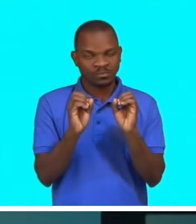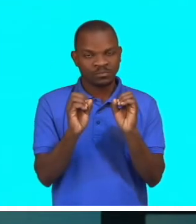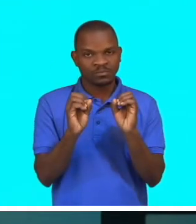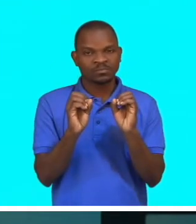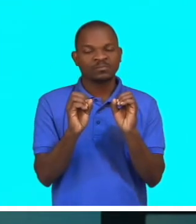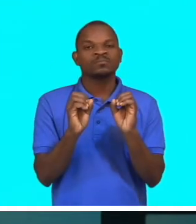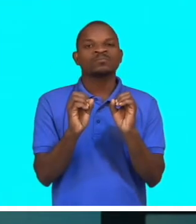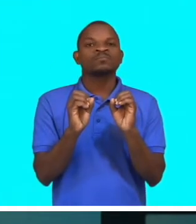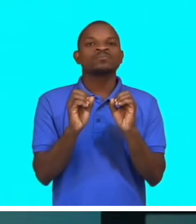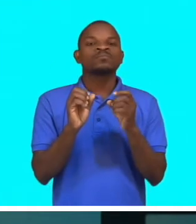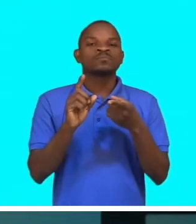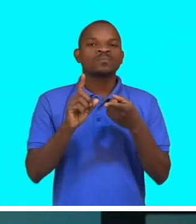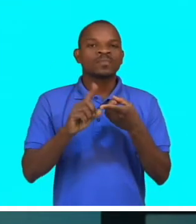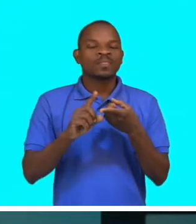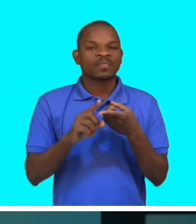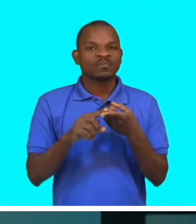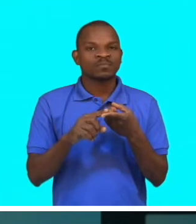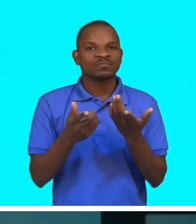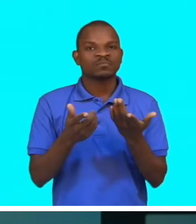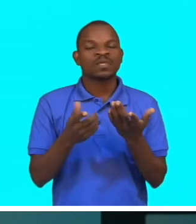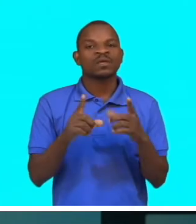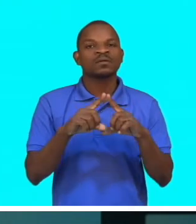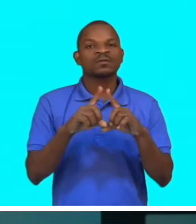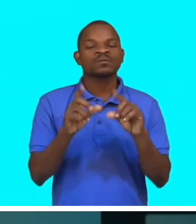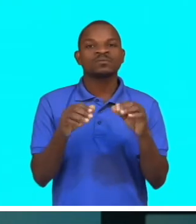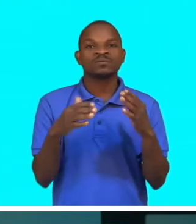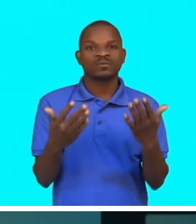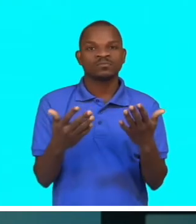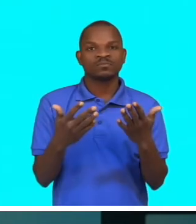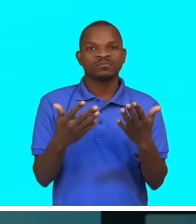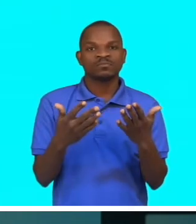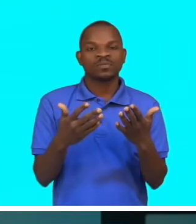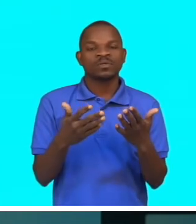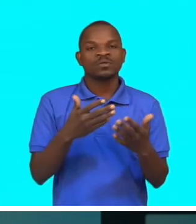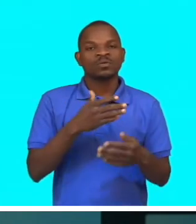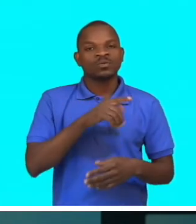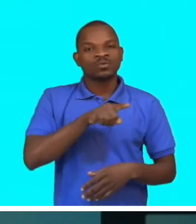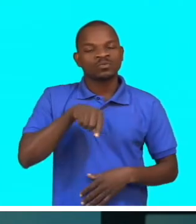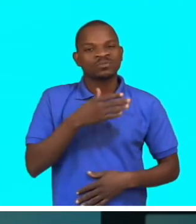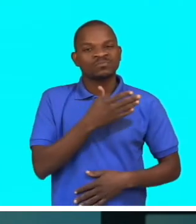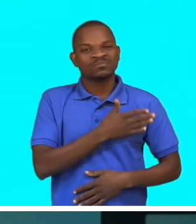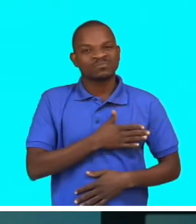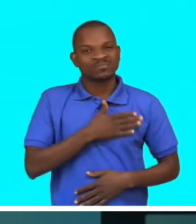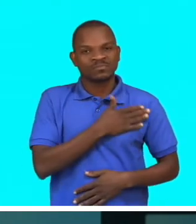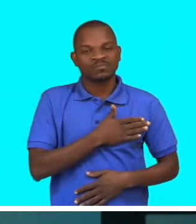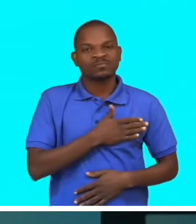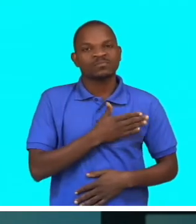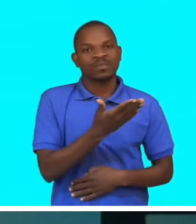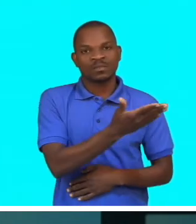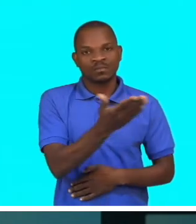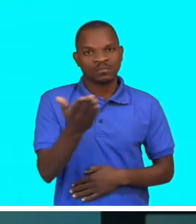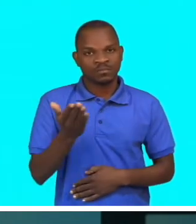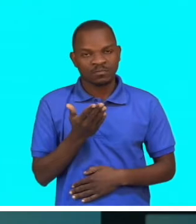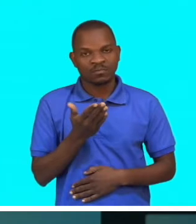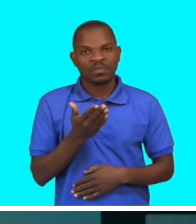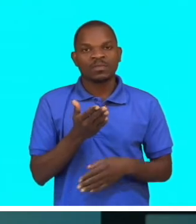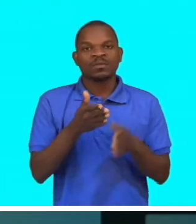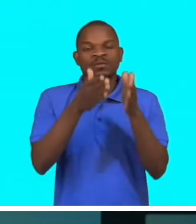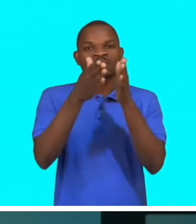figura que o país deve ter a apresentar. E pelo fato, as nossas desculpas, de fato,